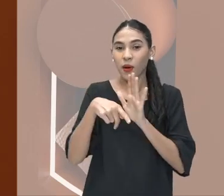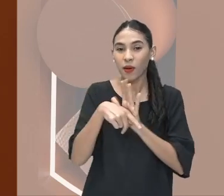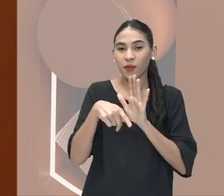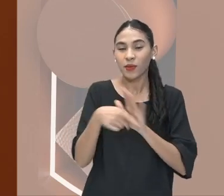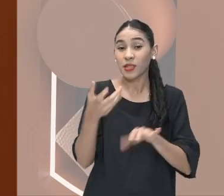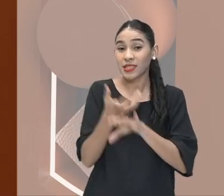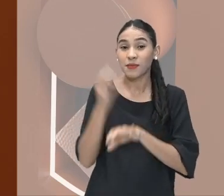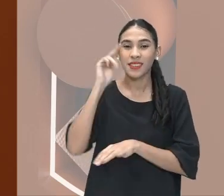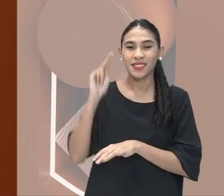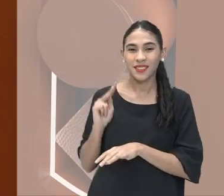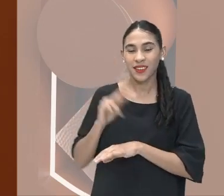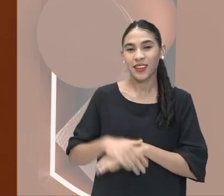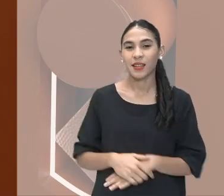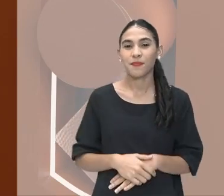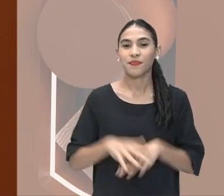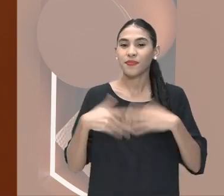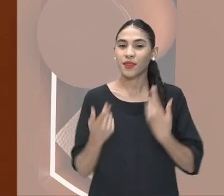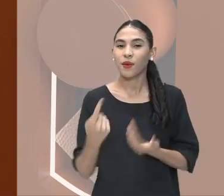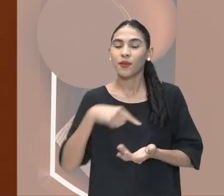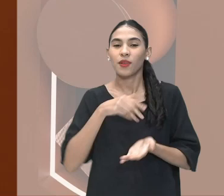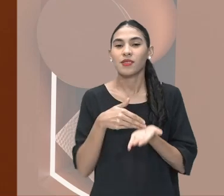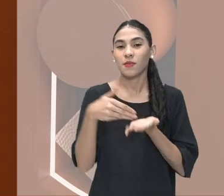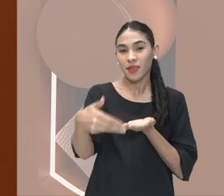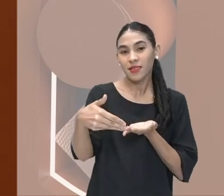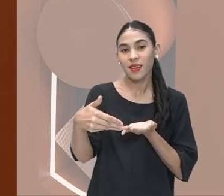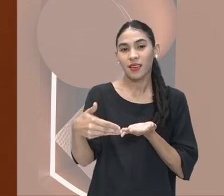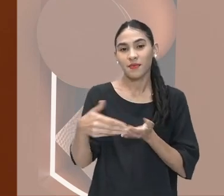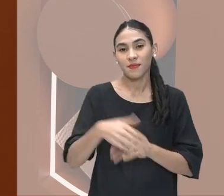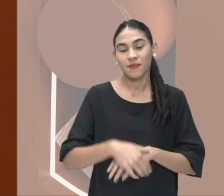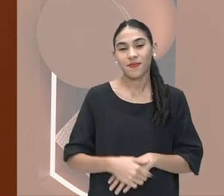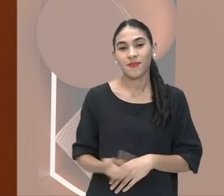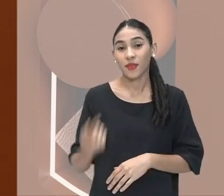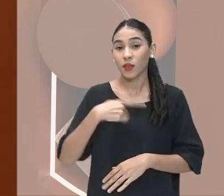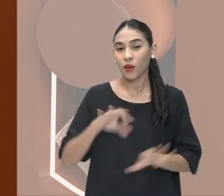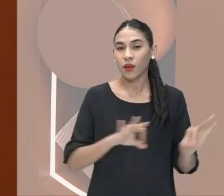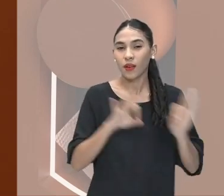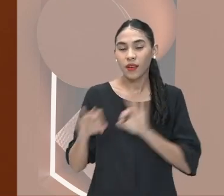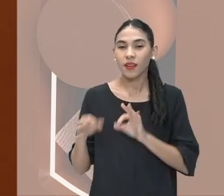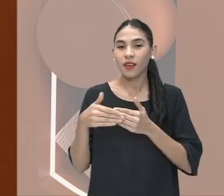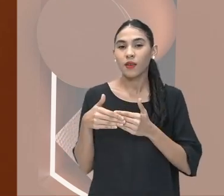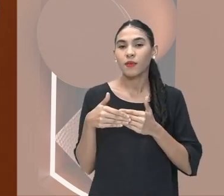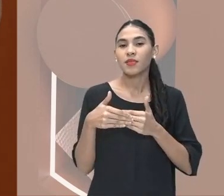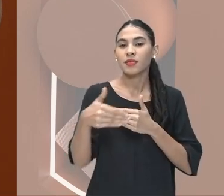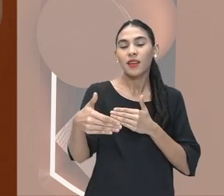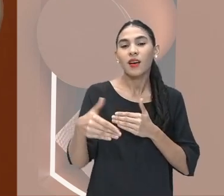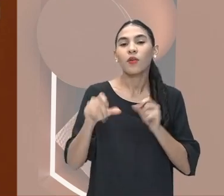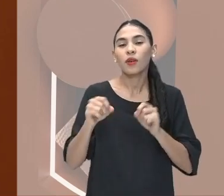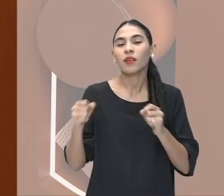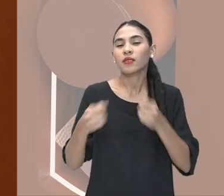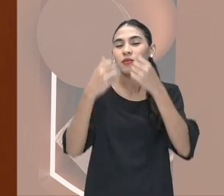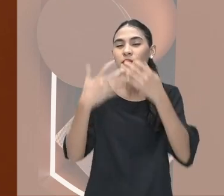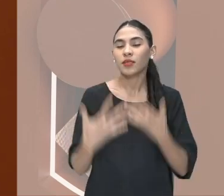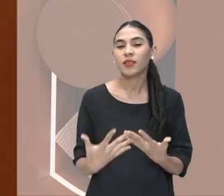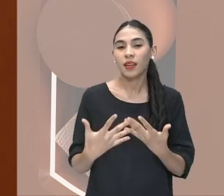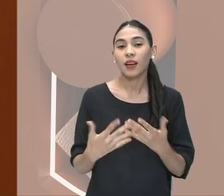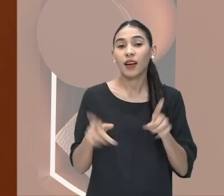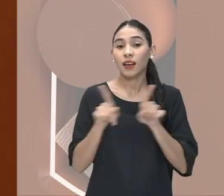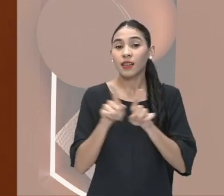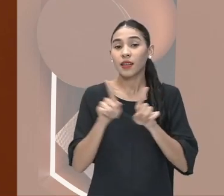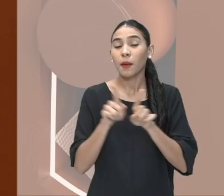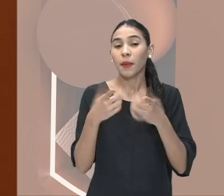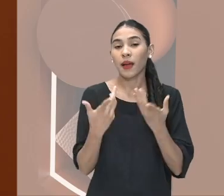conhecimento de História. E para a gente começar, vamos iniciando aí, falando e chamando o